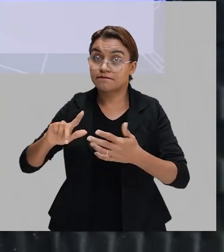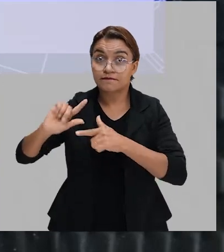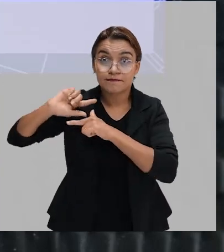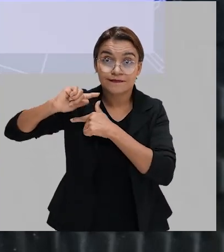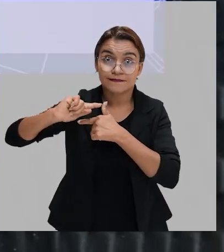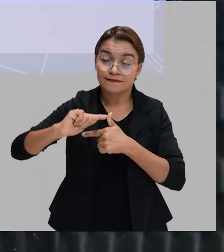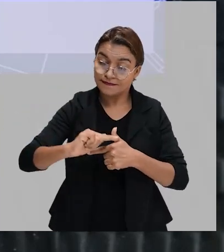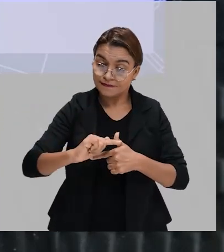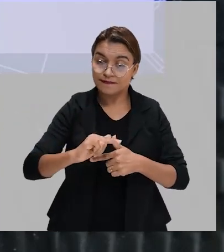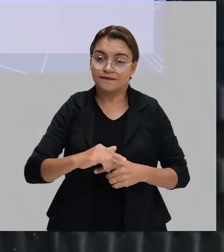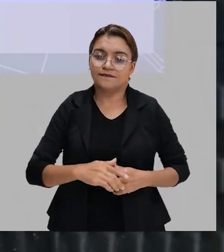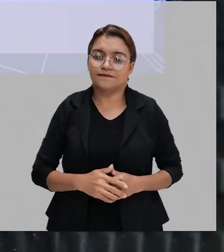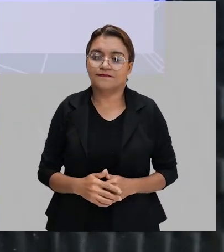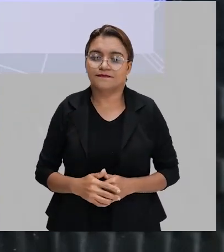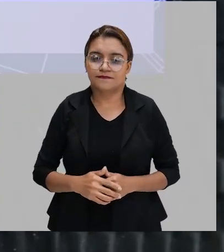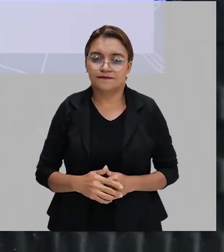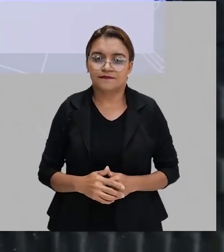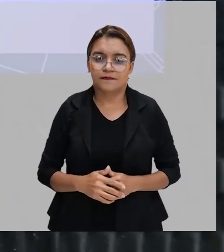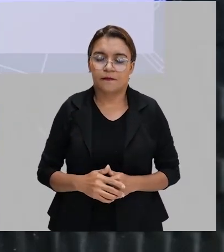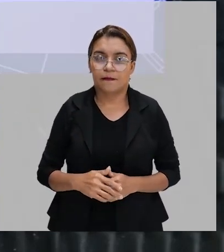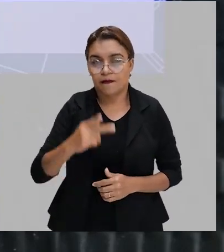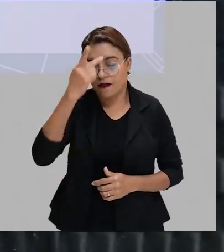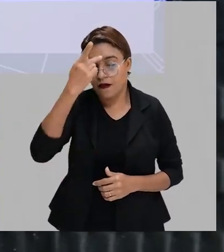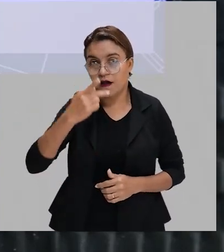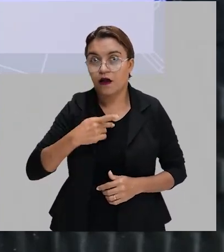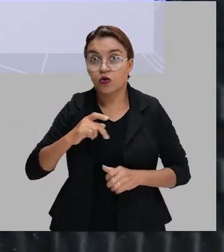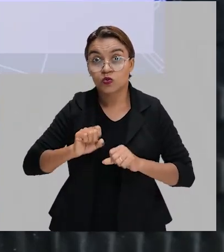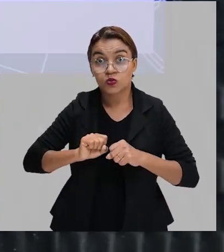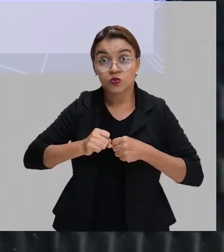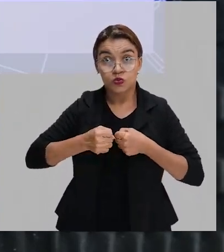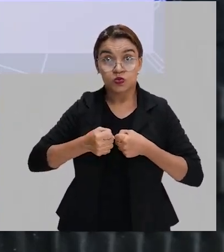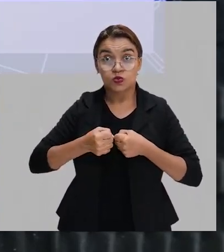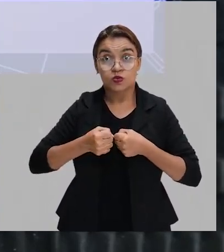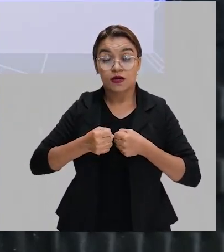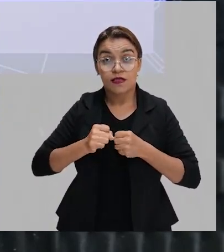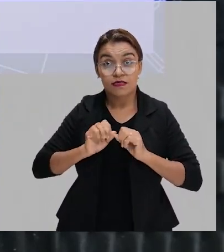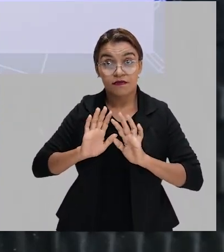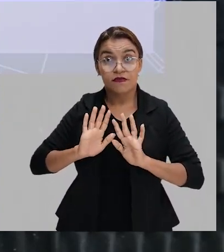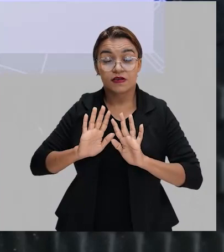marciais tradicionais, a autodefesa. Então está tudo